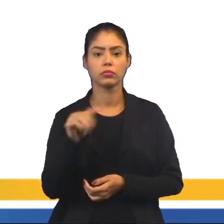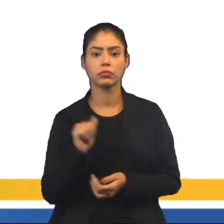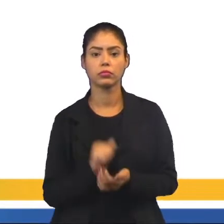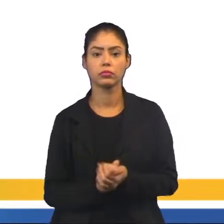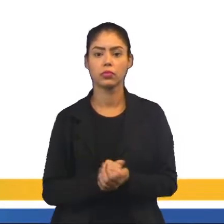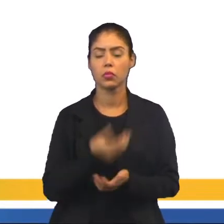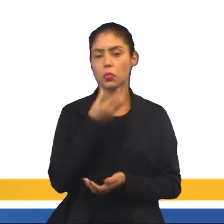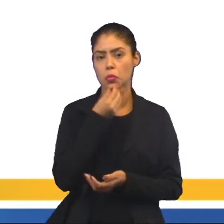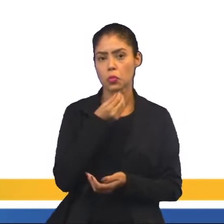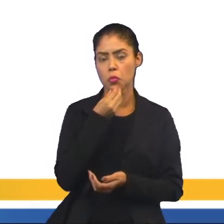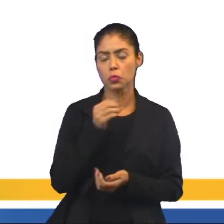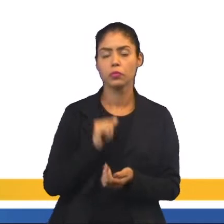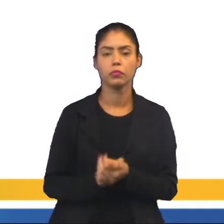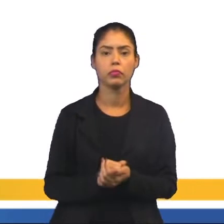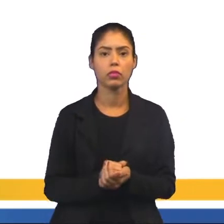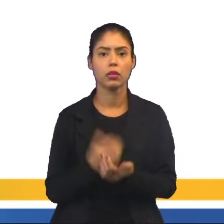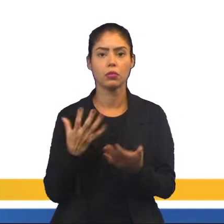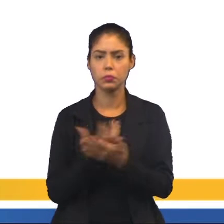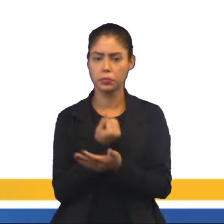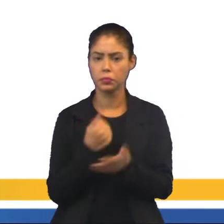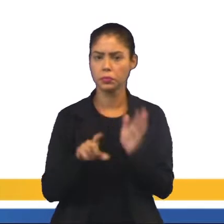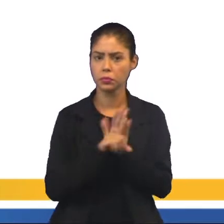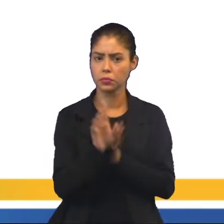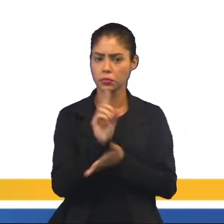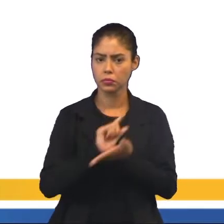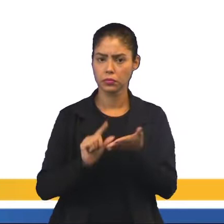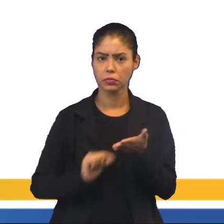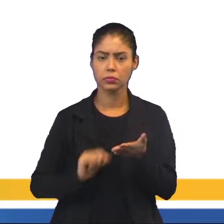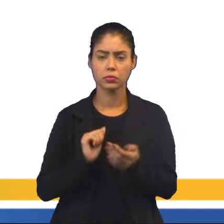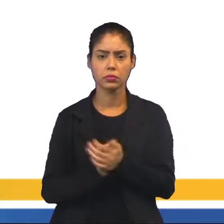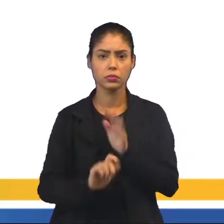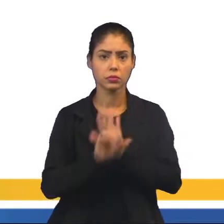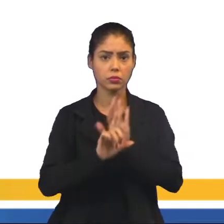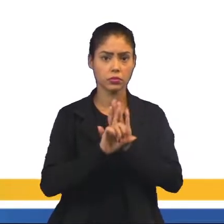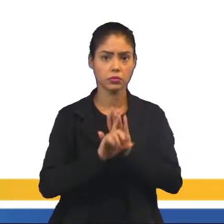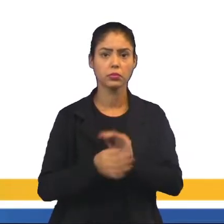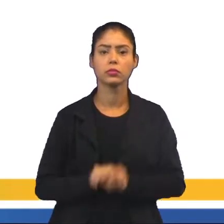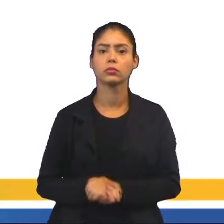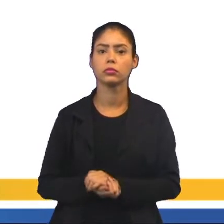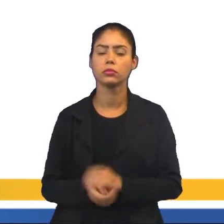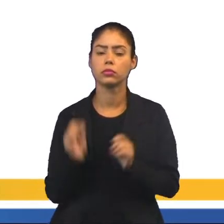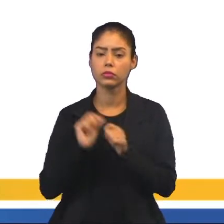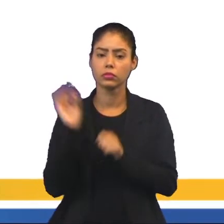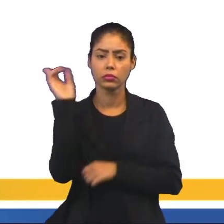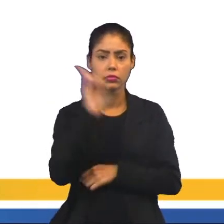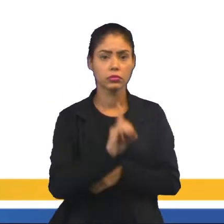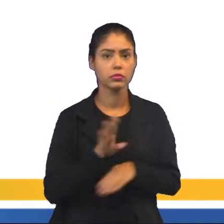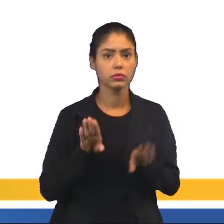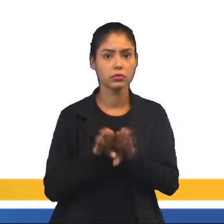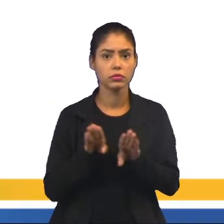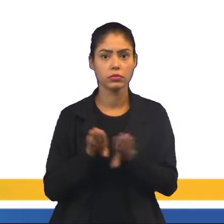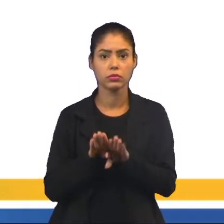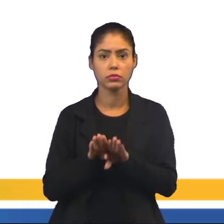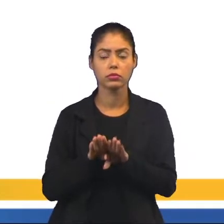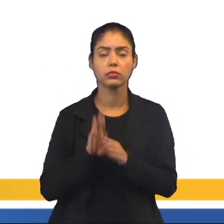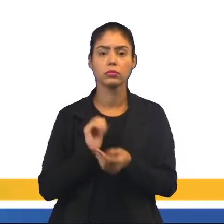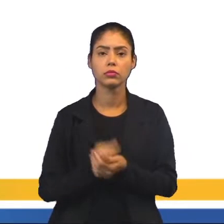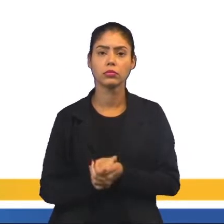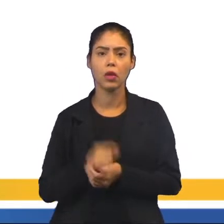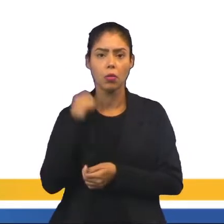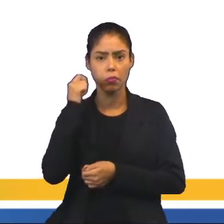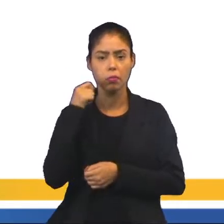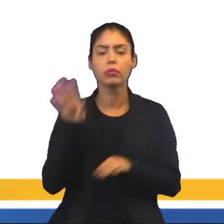que estava buscando conhecimento nas letras, né, da lei, né? Ele fez direito também, e aí ele